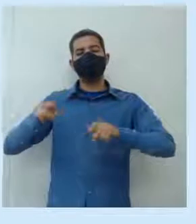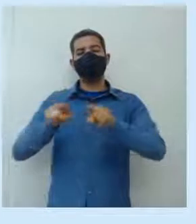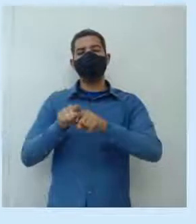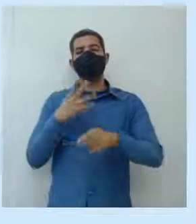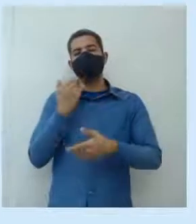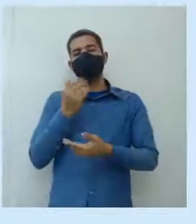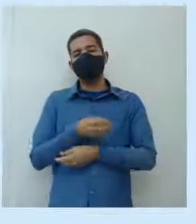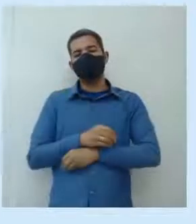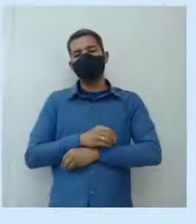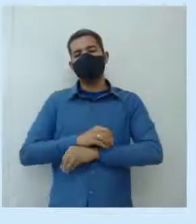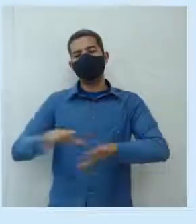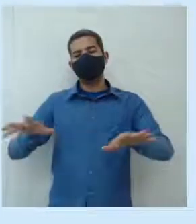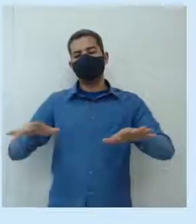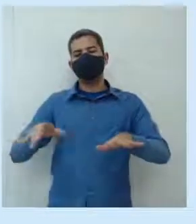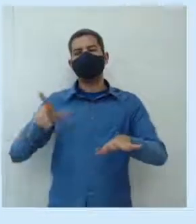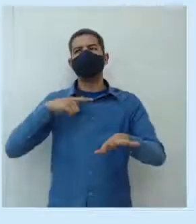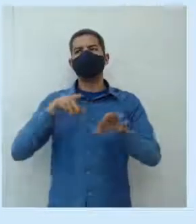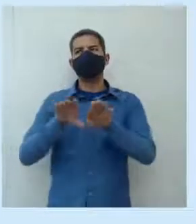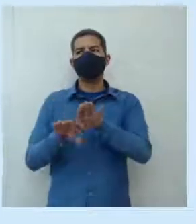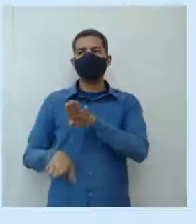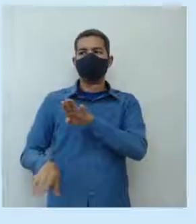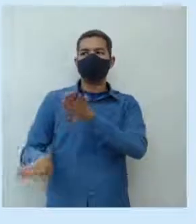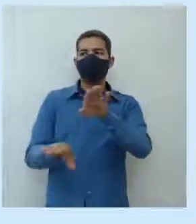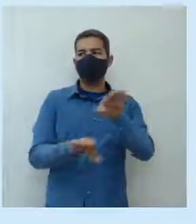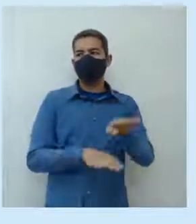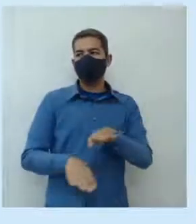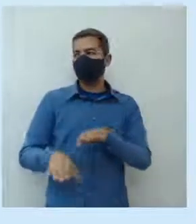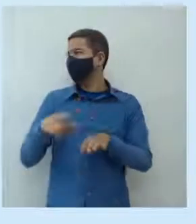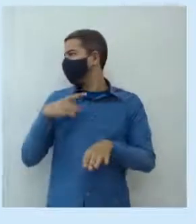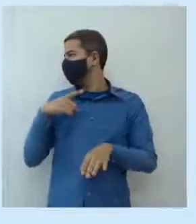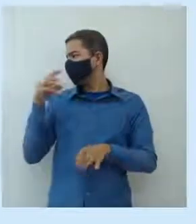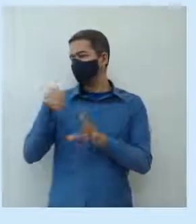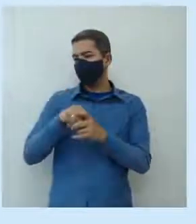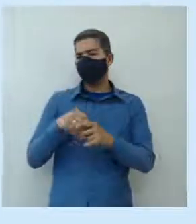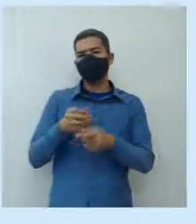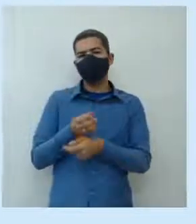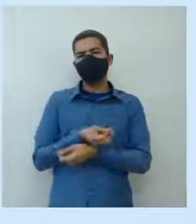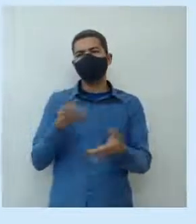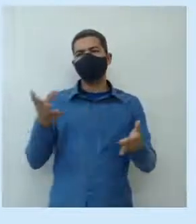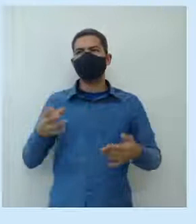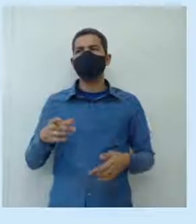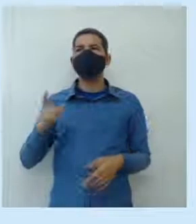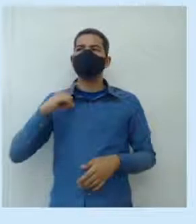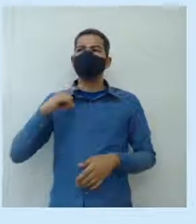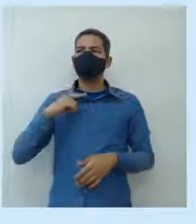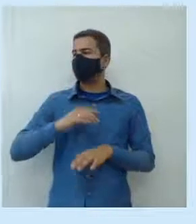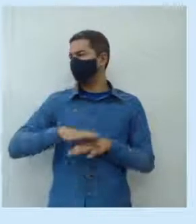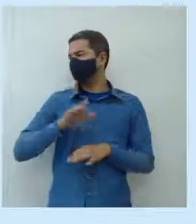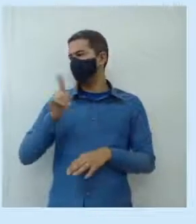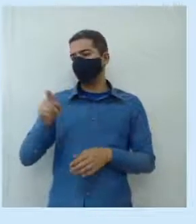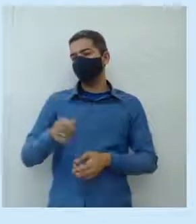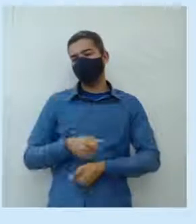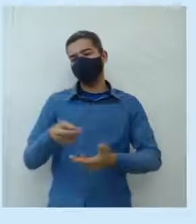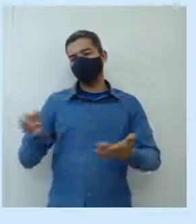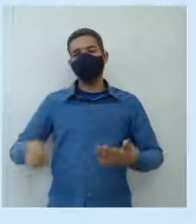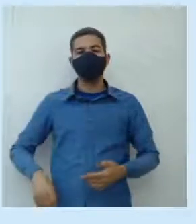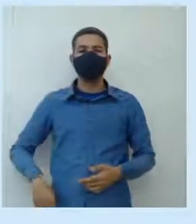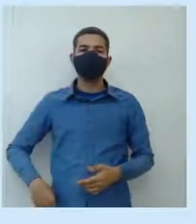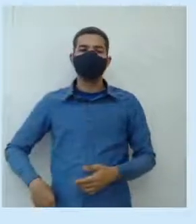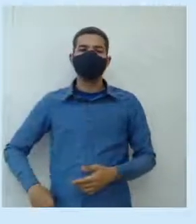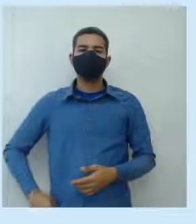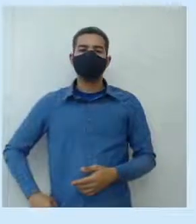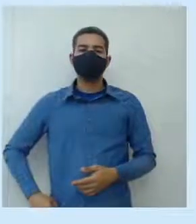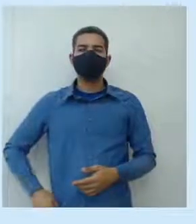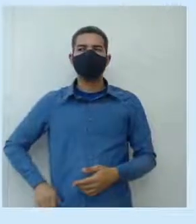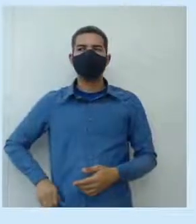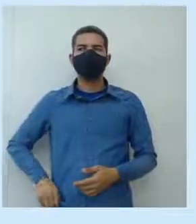a desigualdade, né, dentro dessa distribuição e o maior desperdício desses alimentos. Então, mesmo